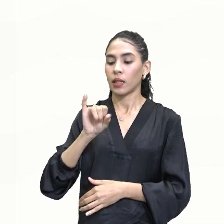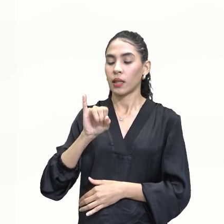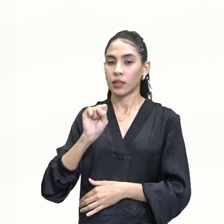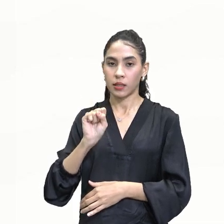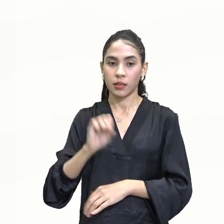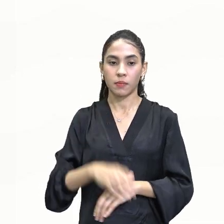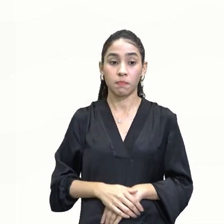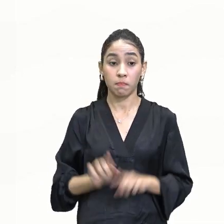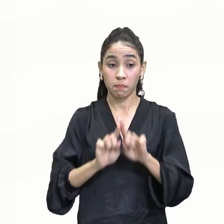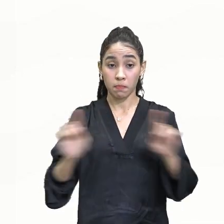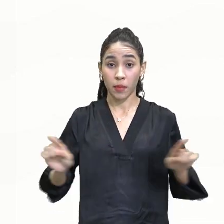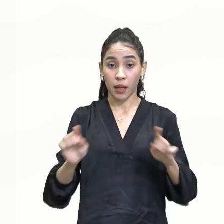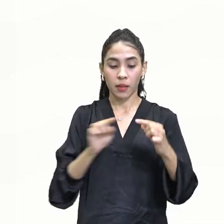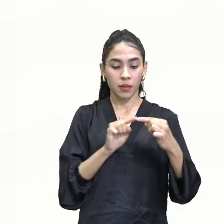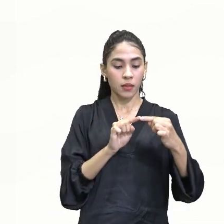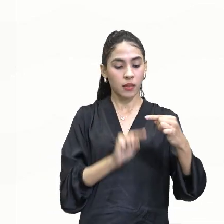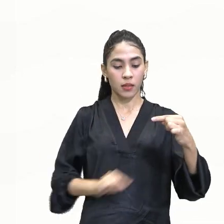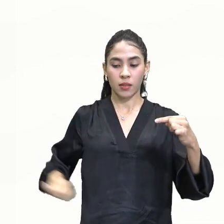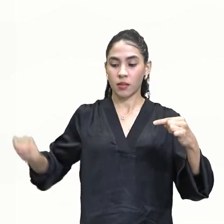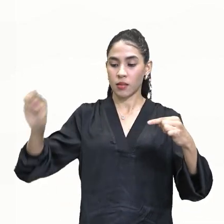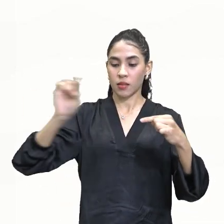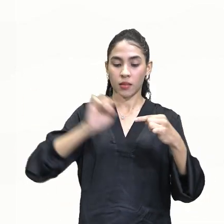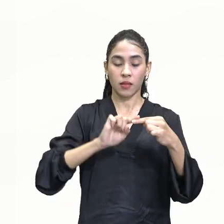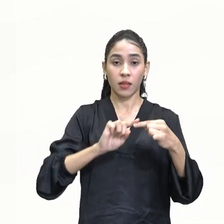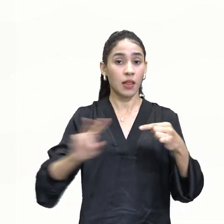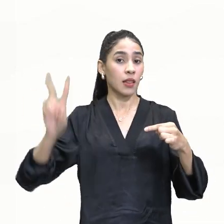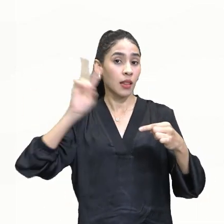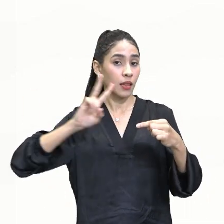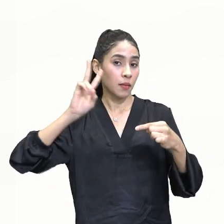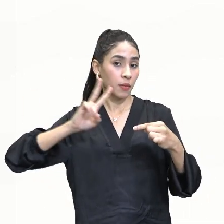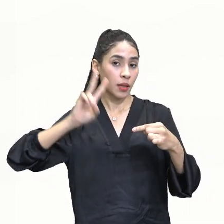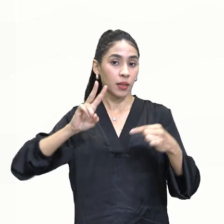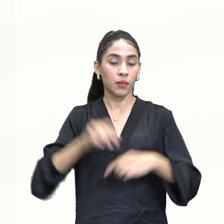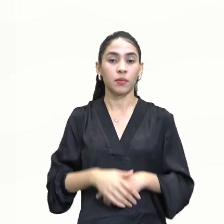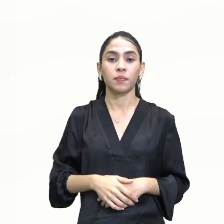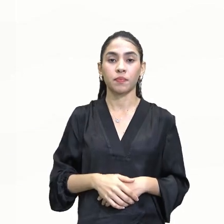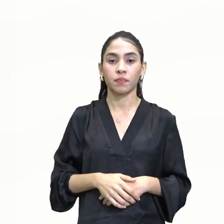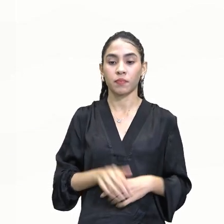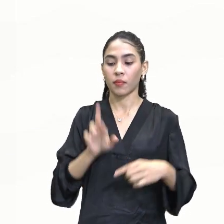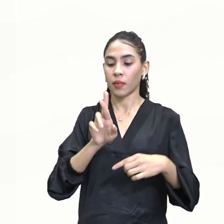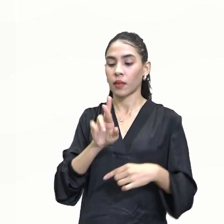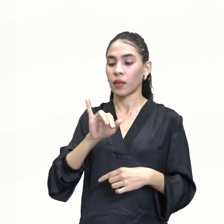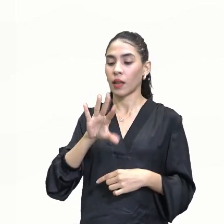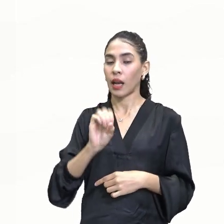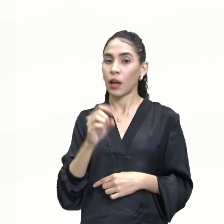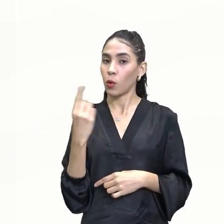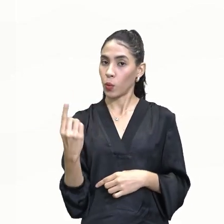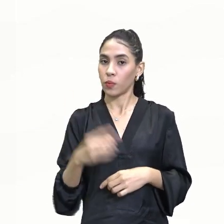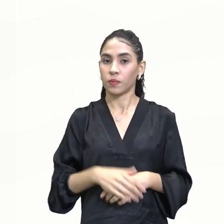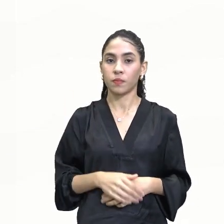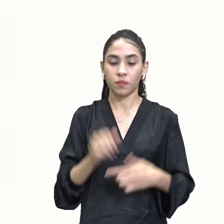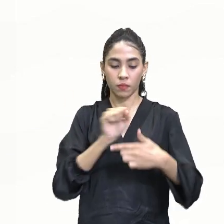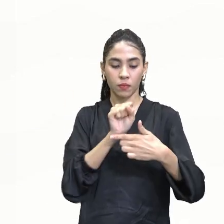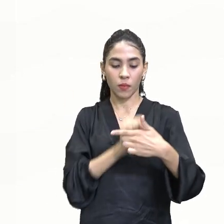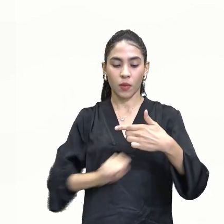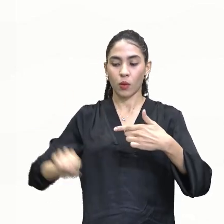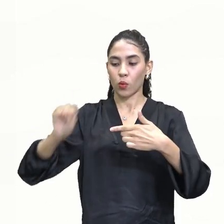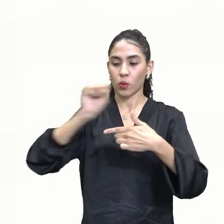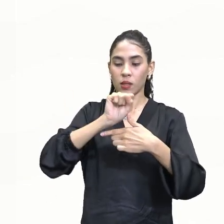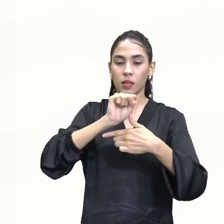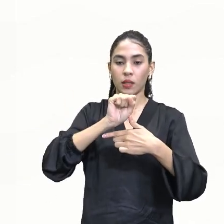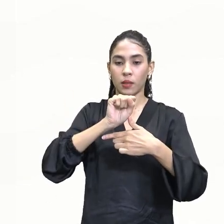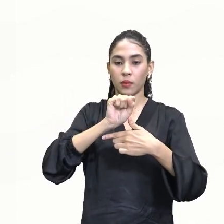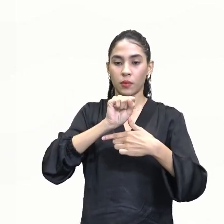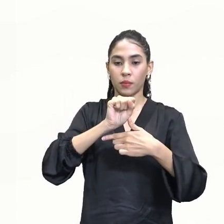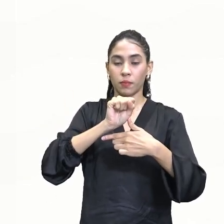círculo trigonométrico, tá? Tudo bem? Lembrando você que é um círculo de raio 1. O seno de um ângulo é a